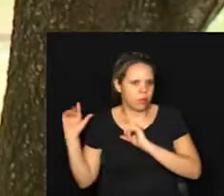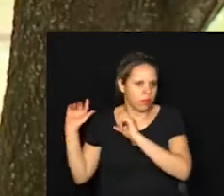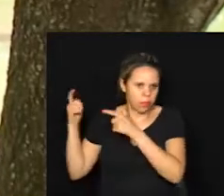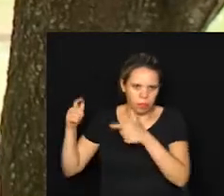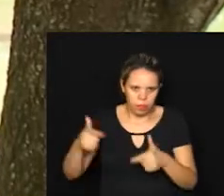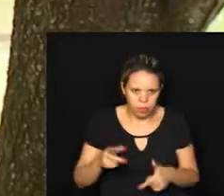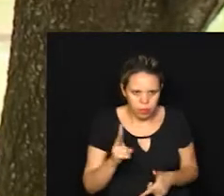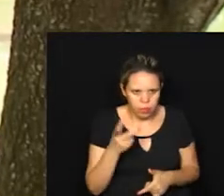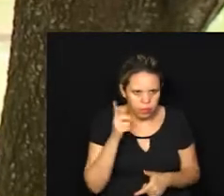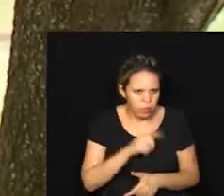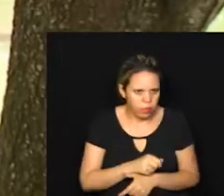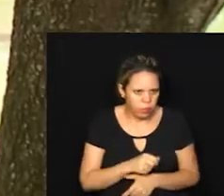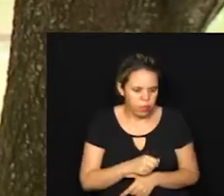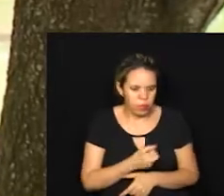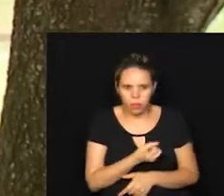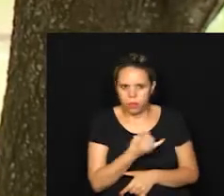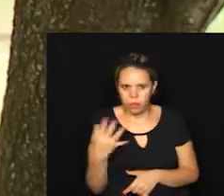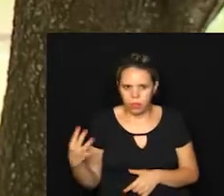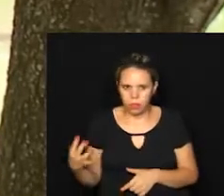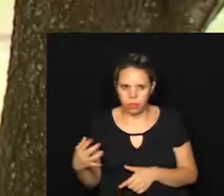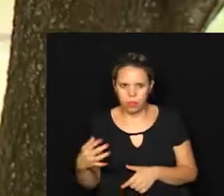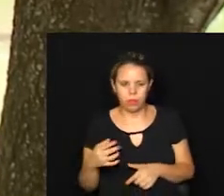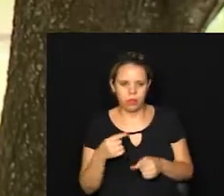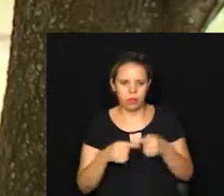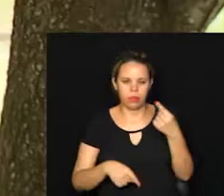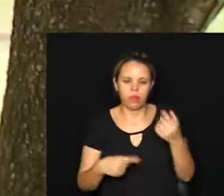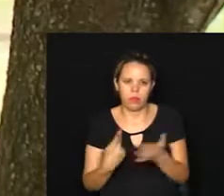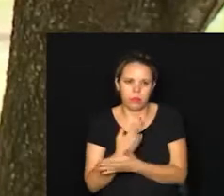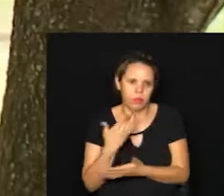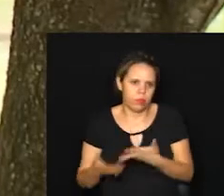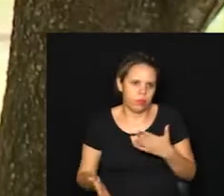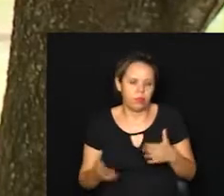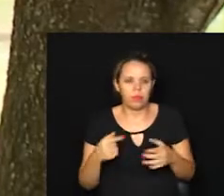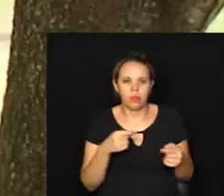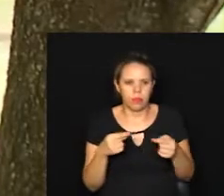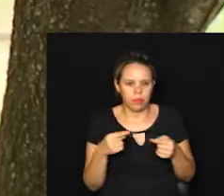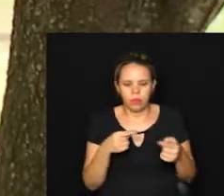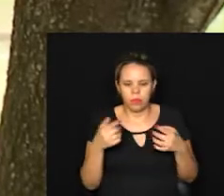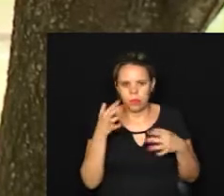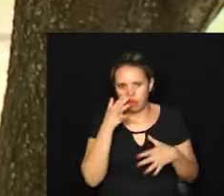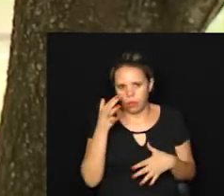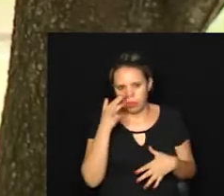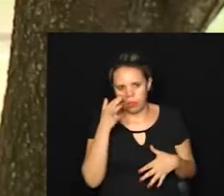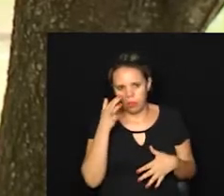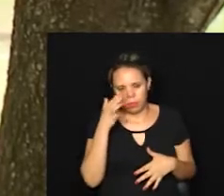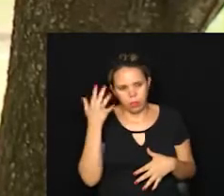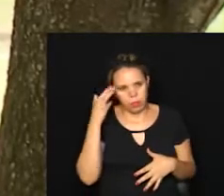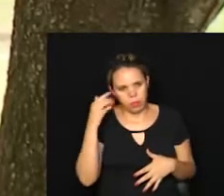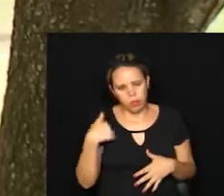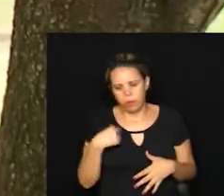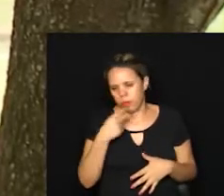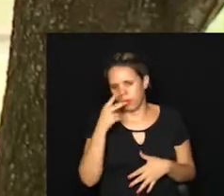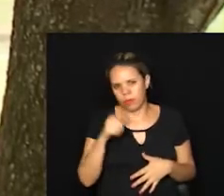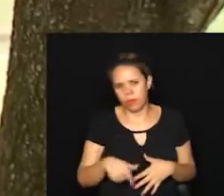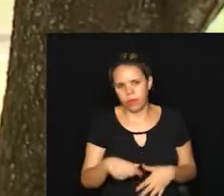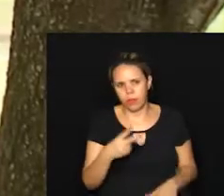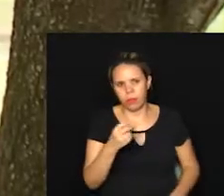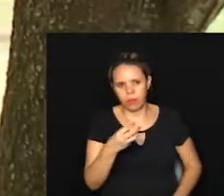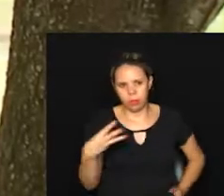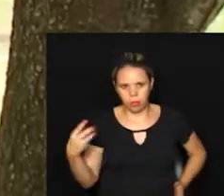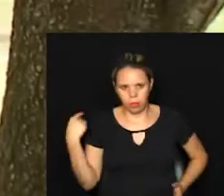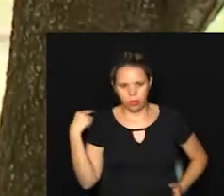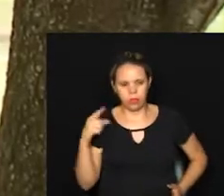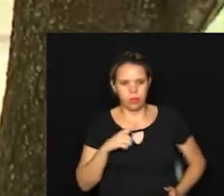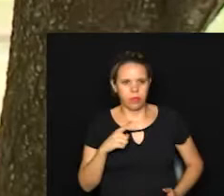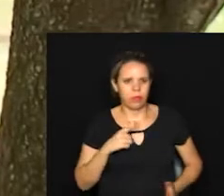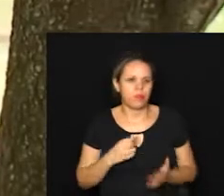ela ganha depois de uma sequência irregular. E um derby que chama muito atenção nesse sentido é um que eu já citei, esse de 2003. Ela